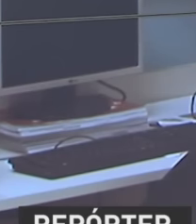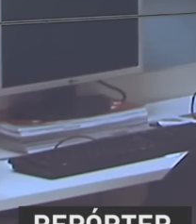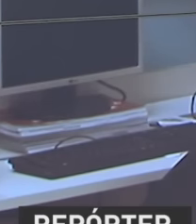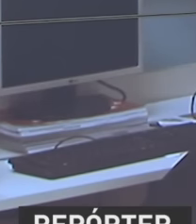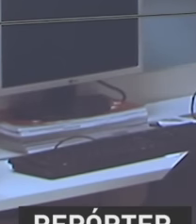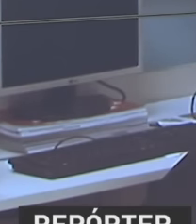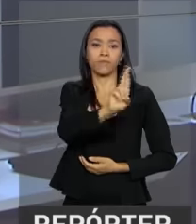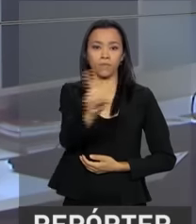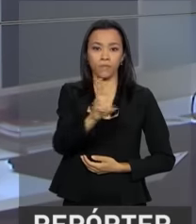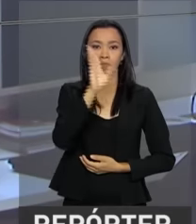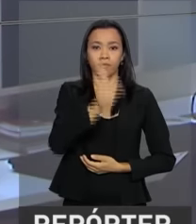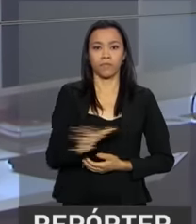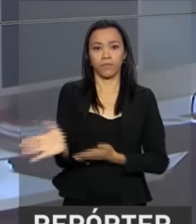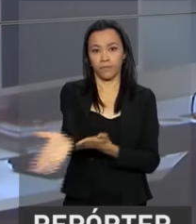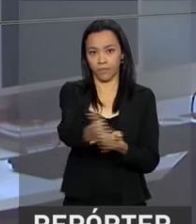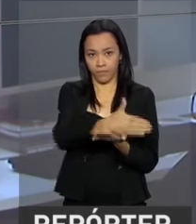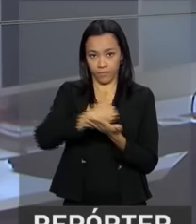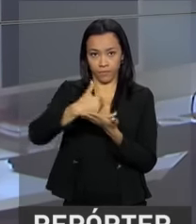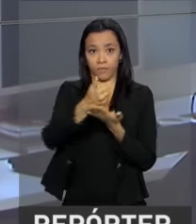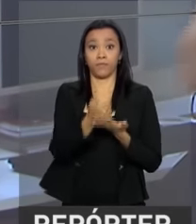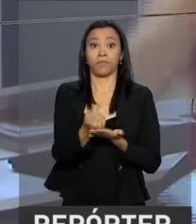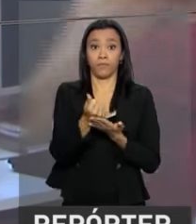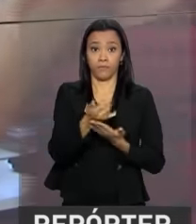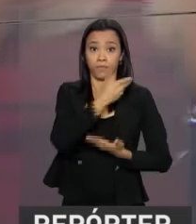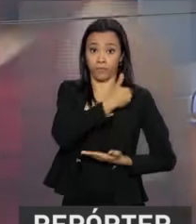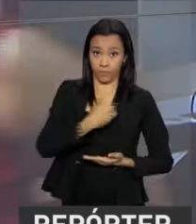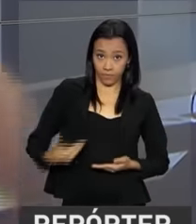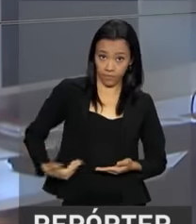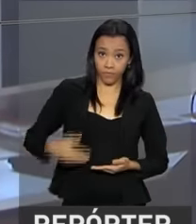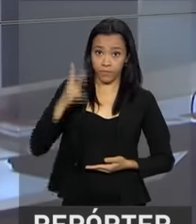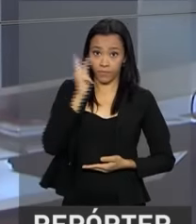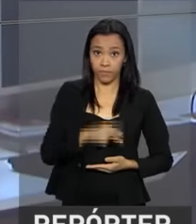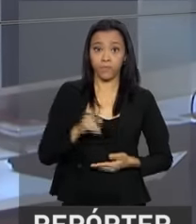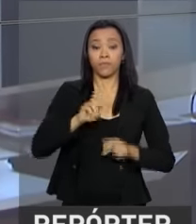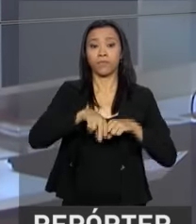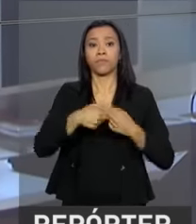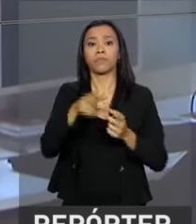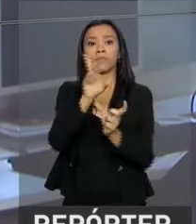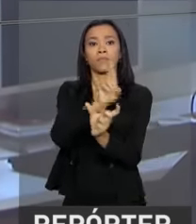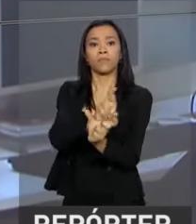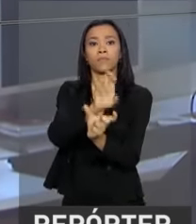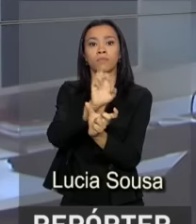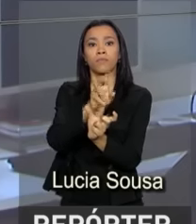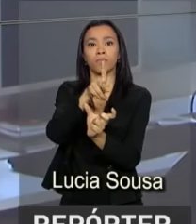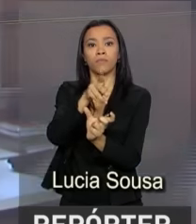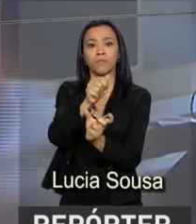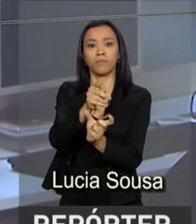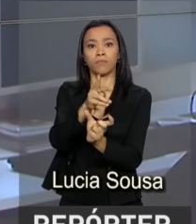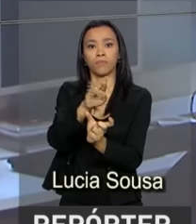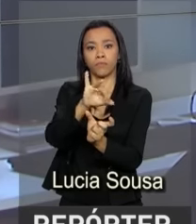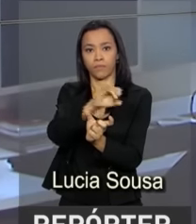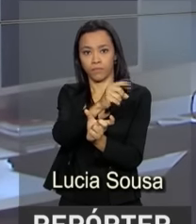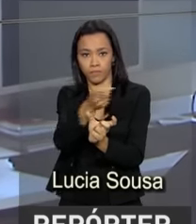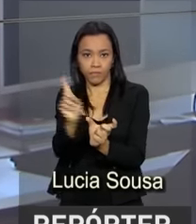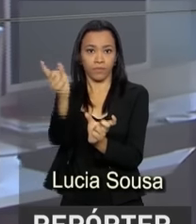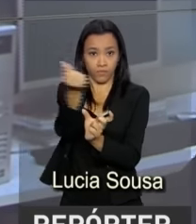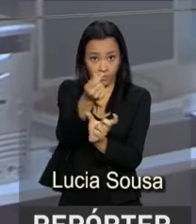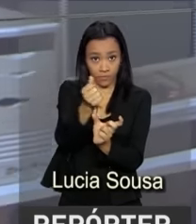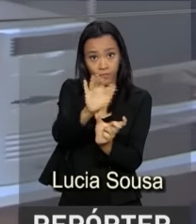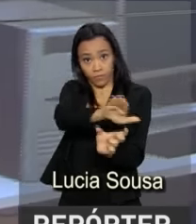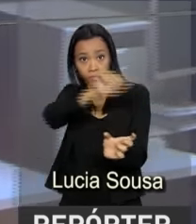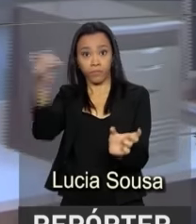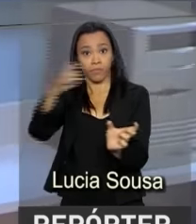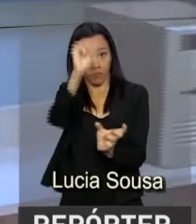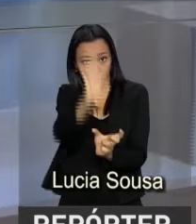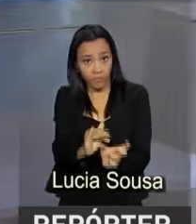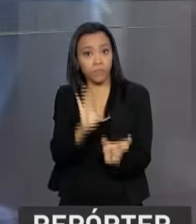bilhões de reais já foram arrecadados pelo governo com a repatriação de recursos de brasileiros no exterior. Vamos conversar com a repórter